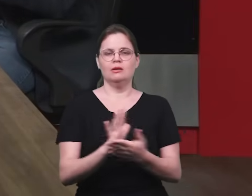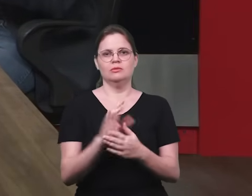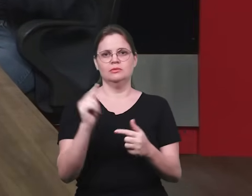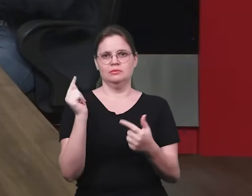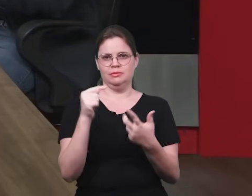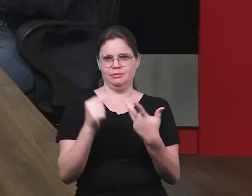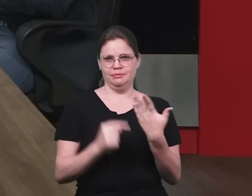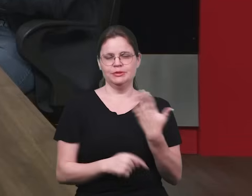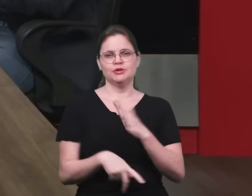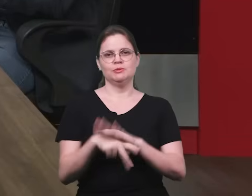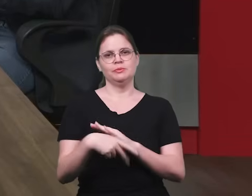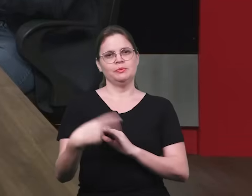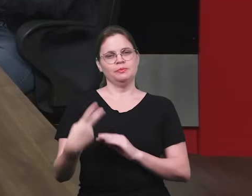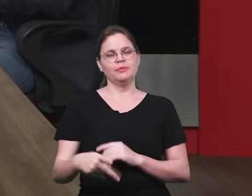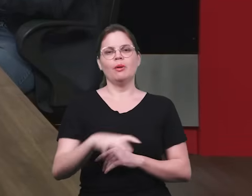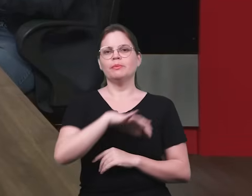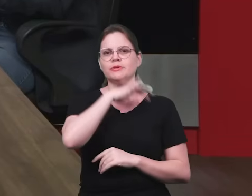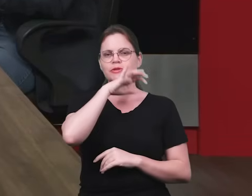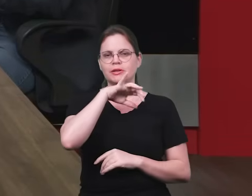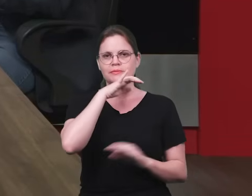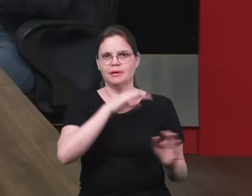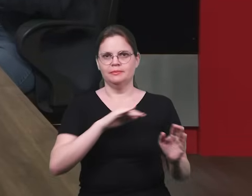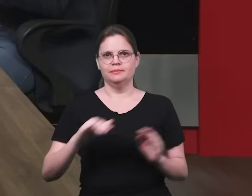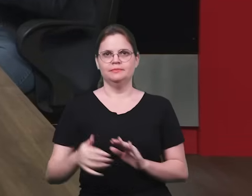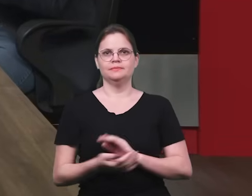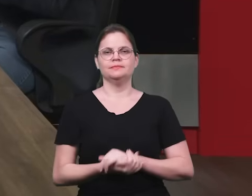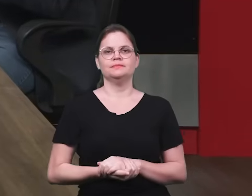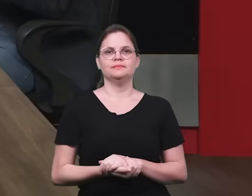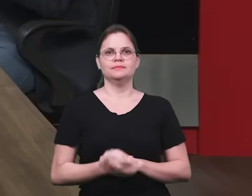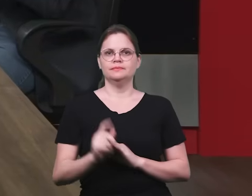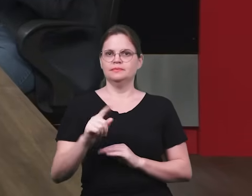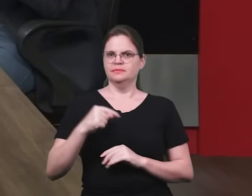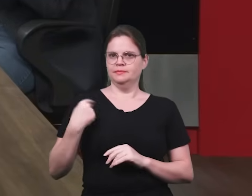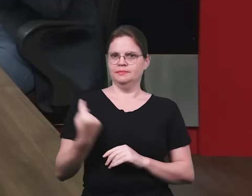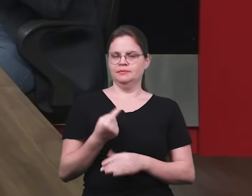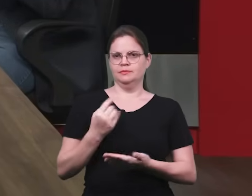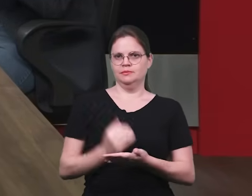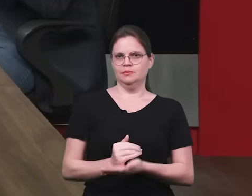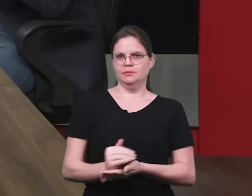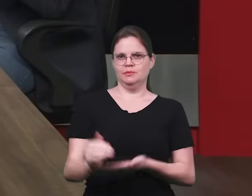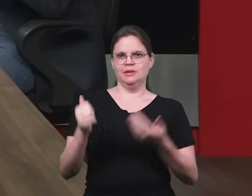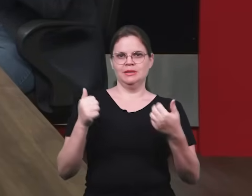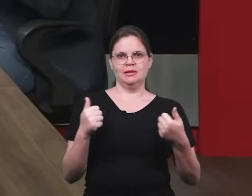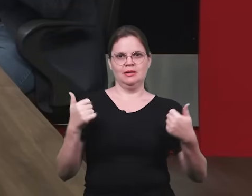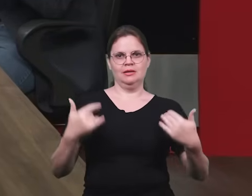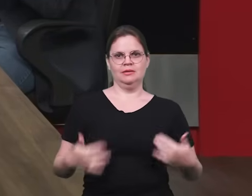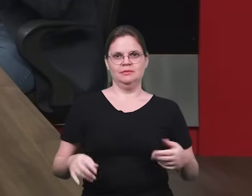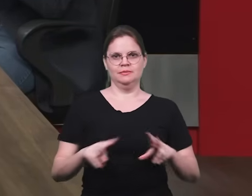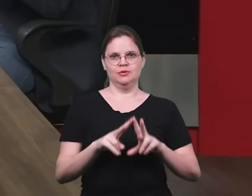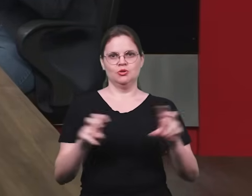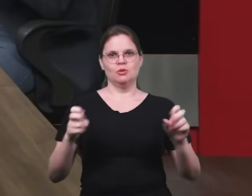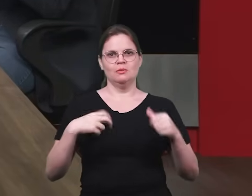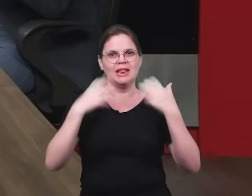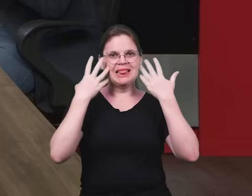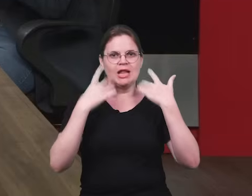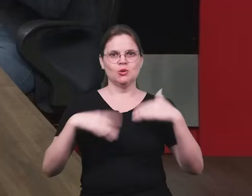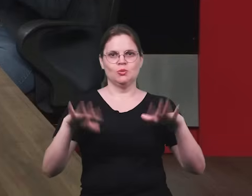animais, de seres vivos. Para a gente poder entrar agora nesse aspecto do